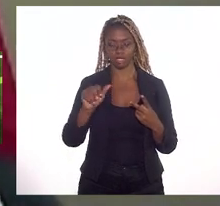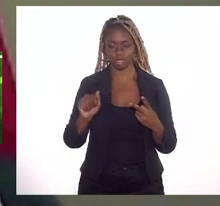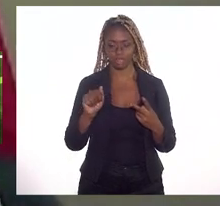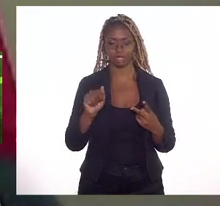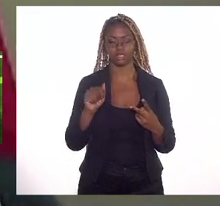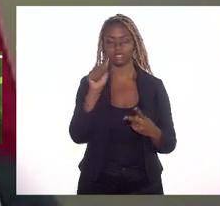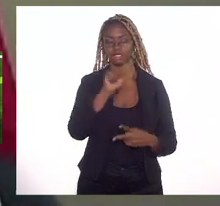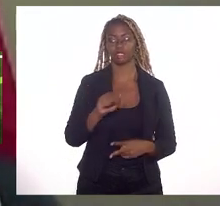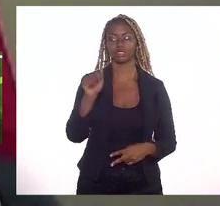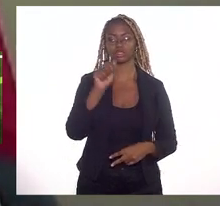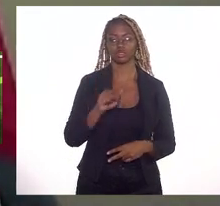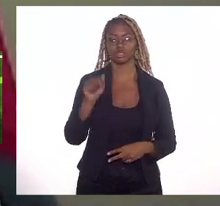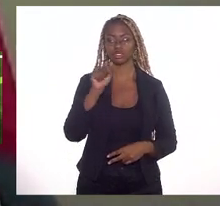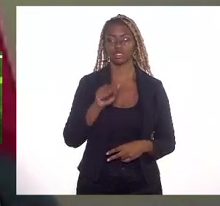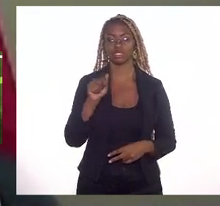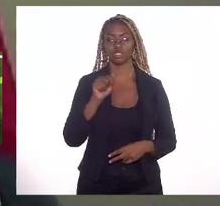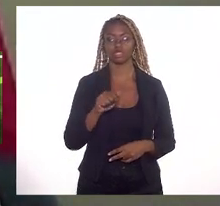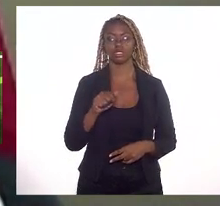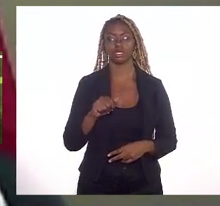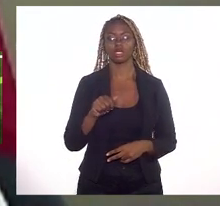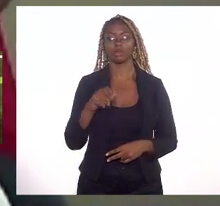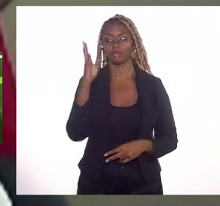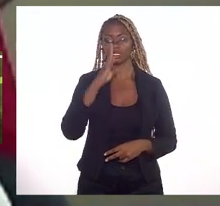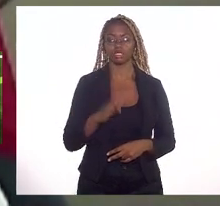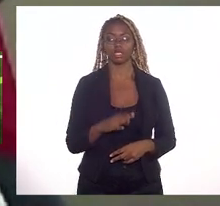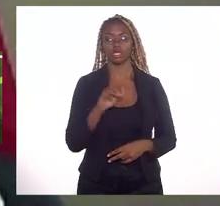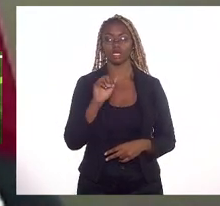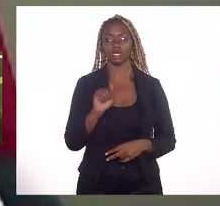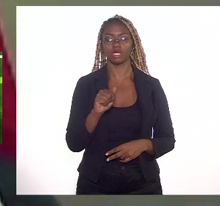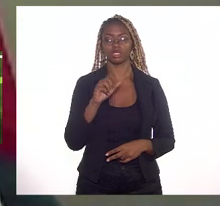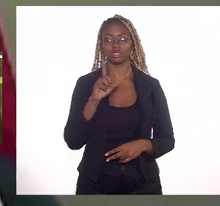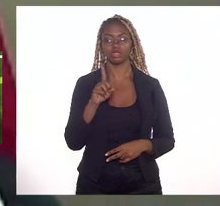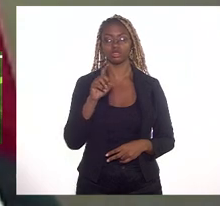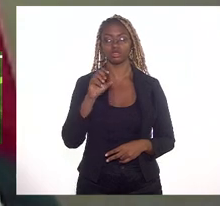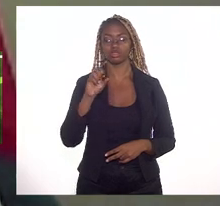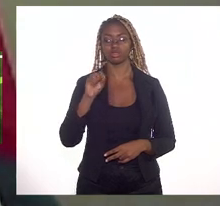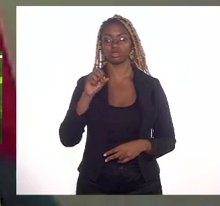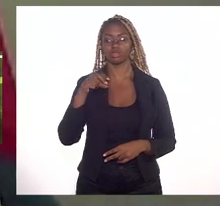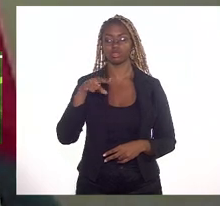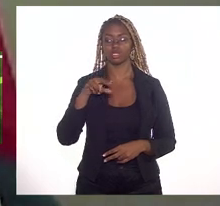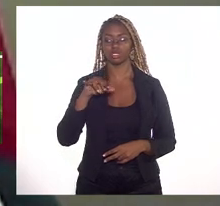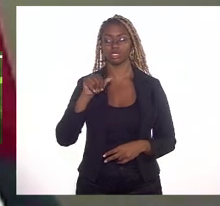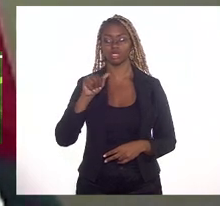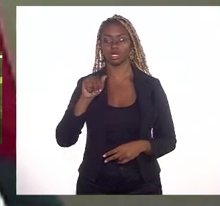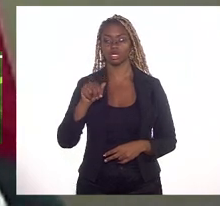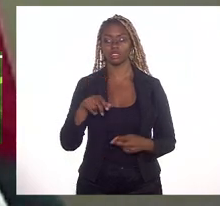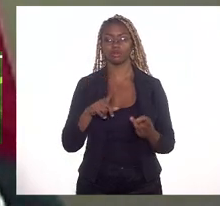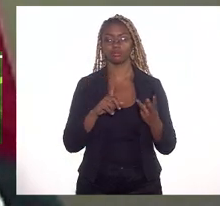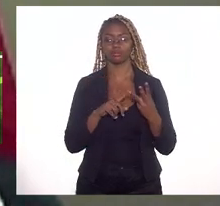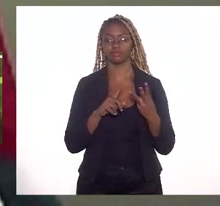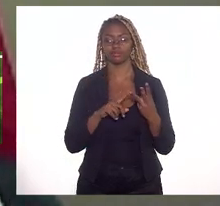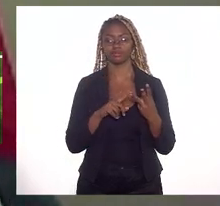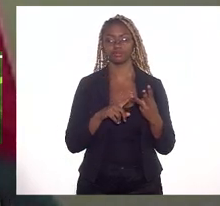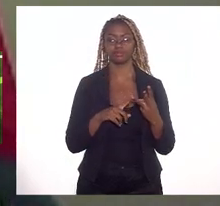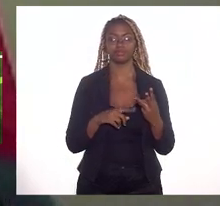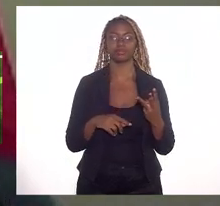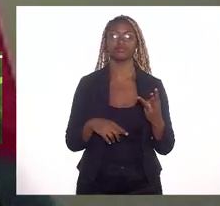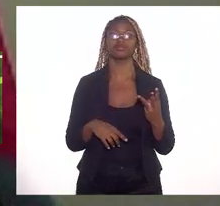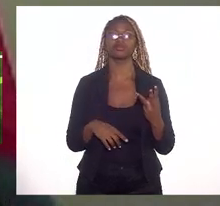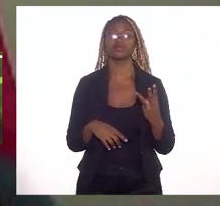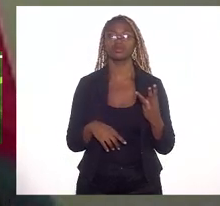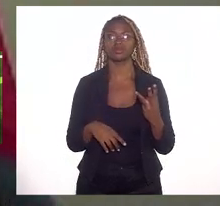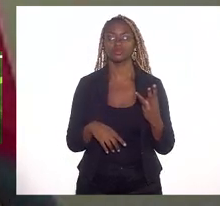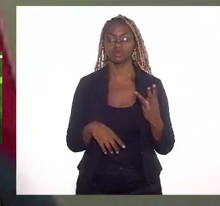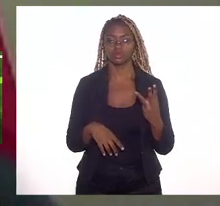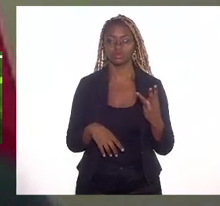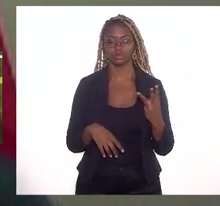Associação Brasileira de Adisoniana, ABA, é a Joceline Leal Tavares, representando